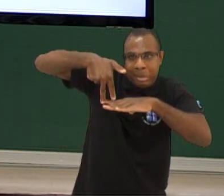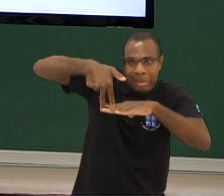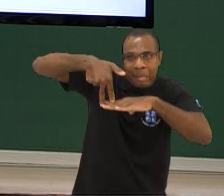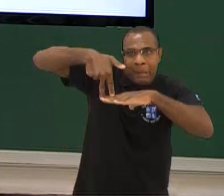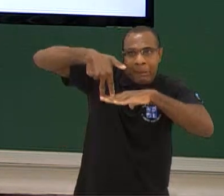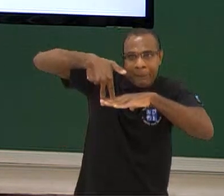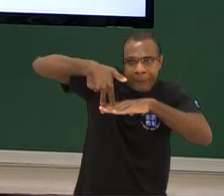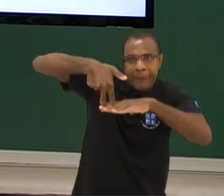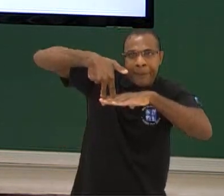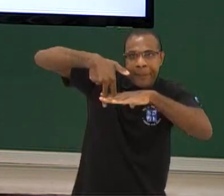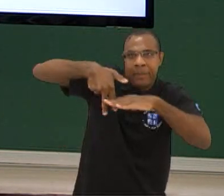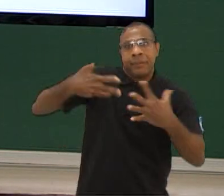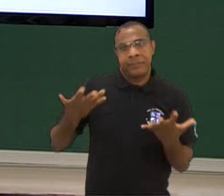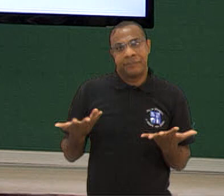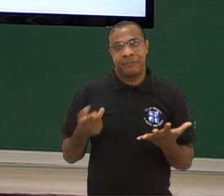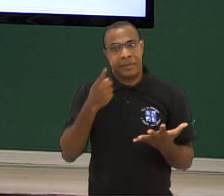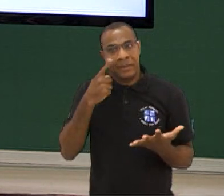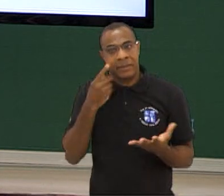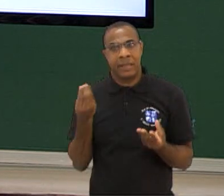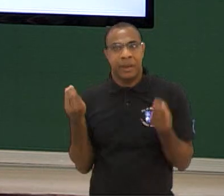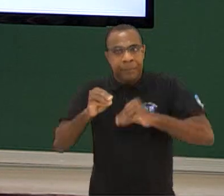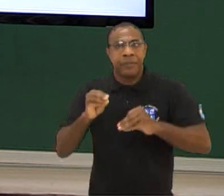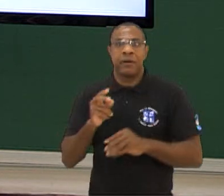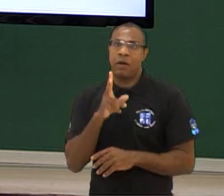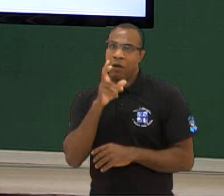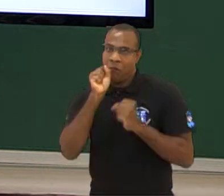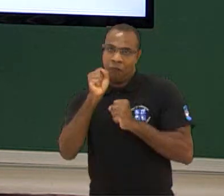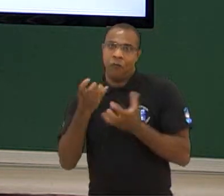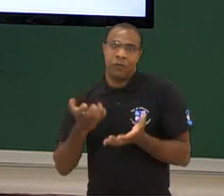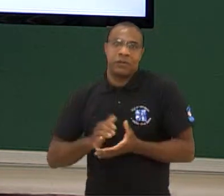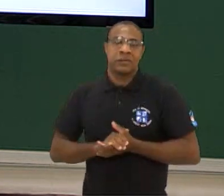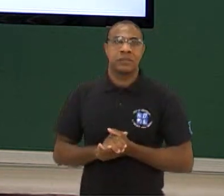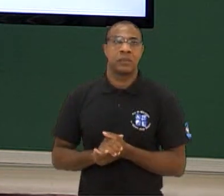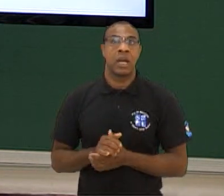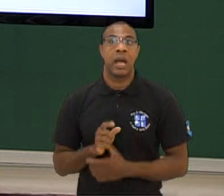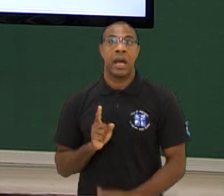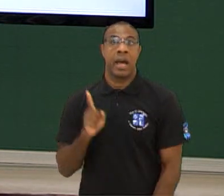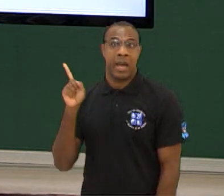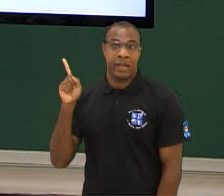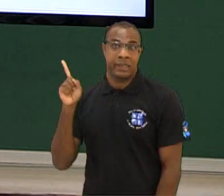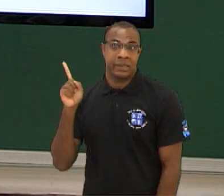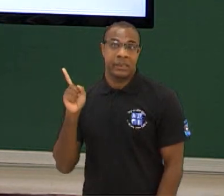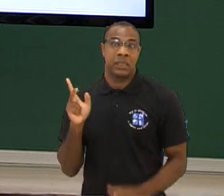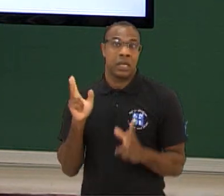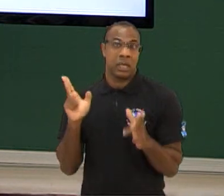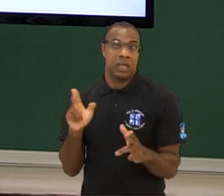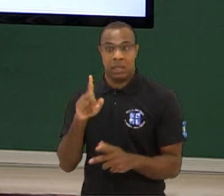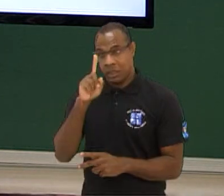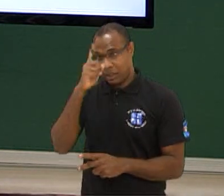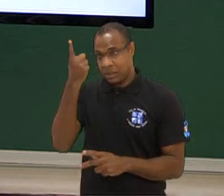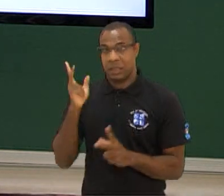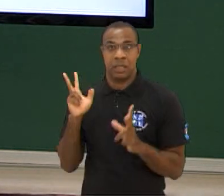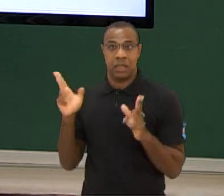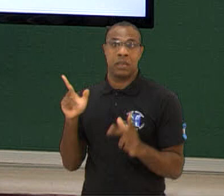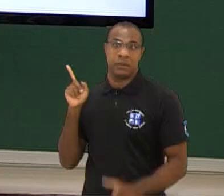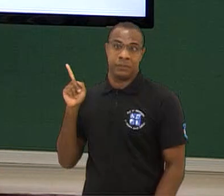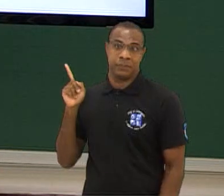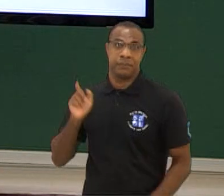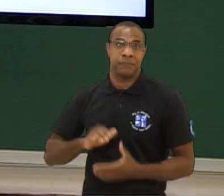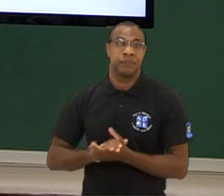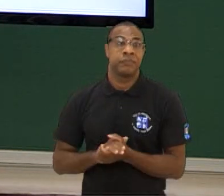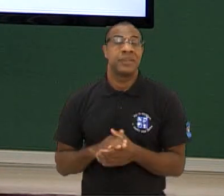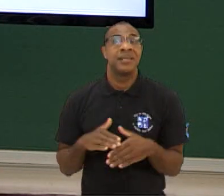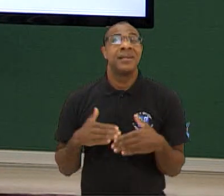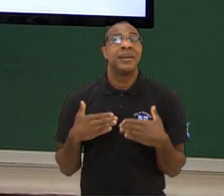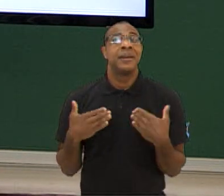corpos diferentes. Né? E aqui é a mesma ideia. Só que essa questão aqui, ela